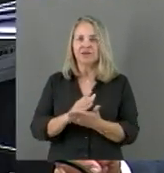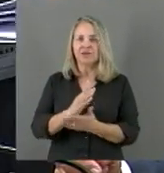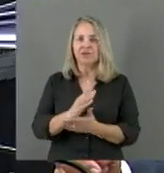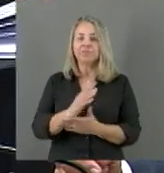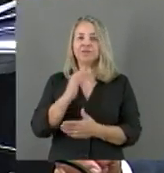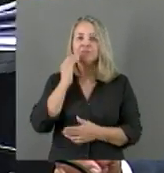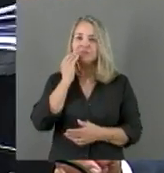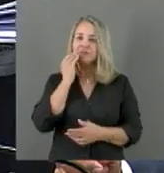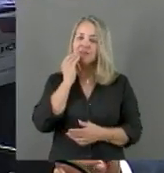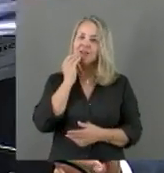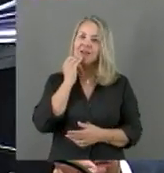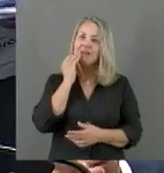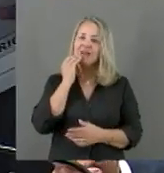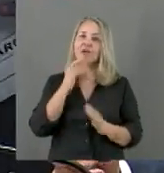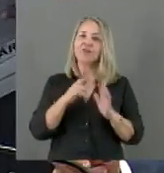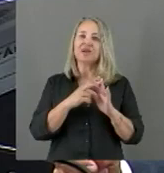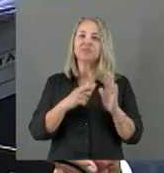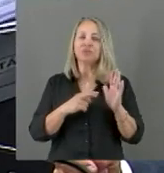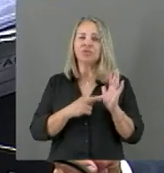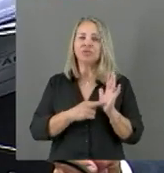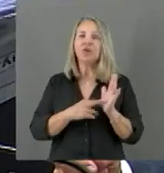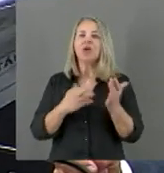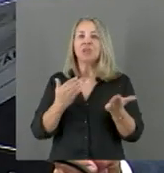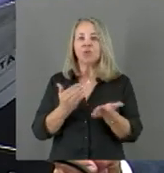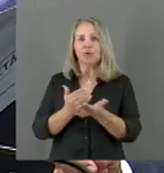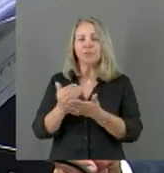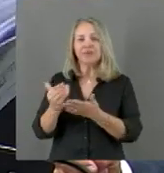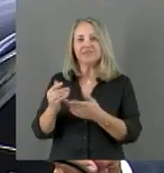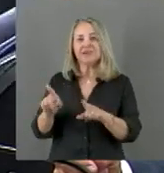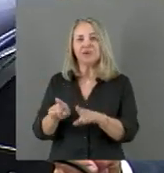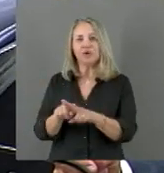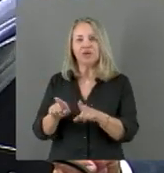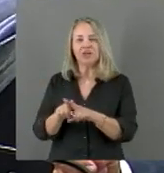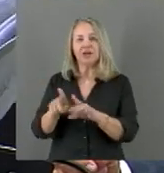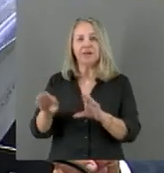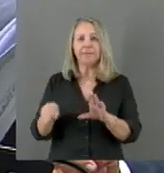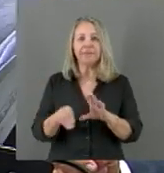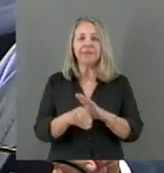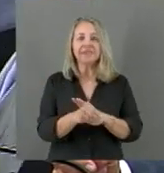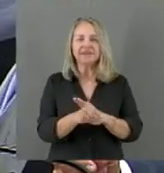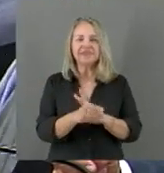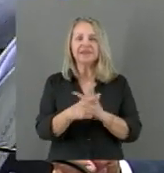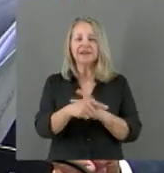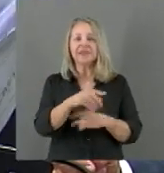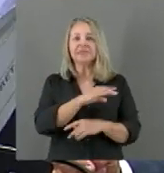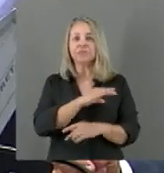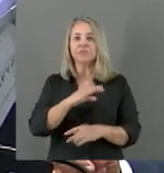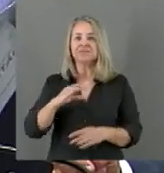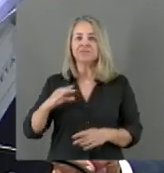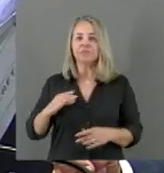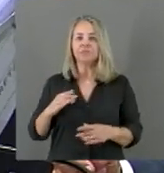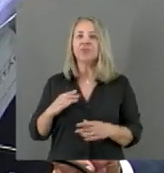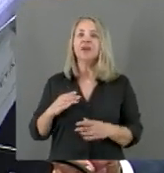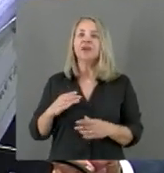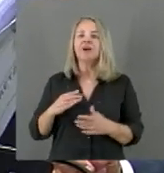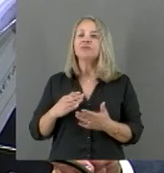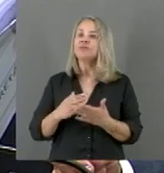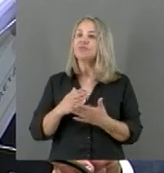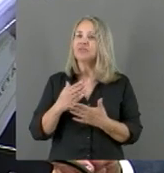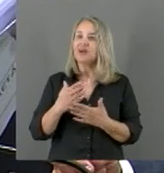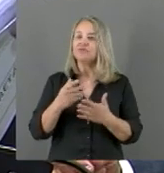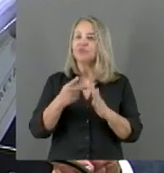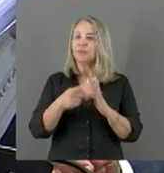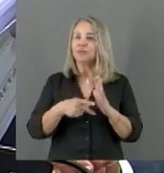Resultado, aprovado o relatório que passa a constituir o parecer da comissão favorável ao projeto com a